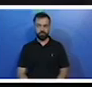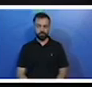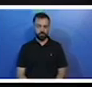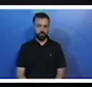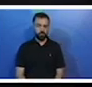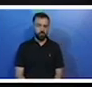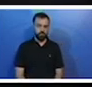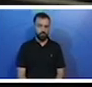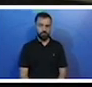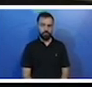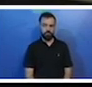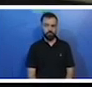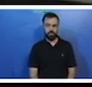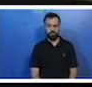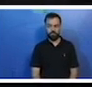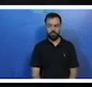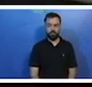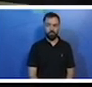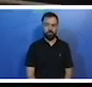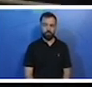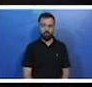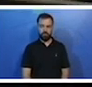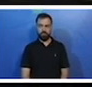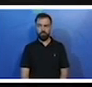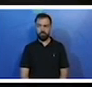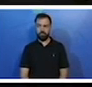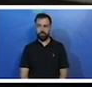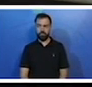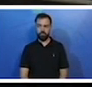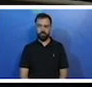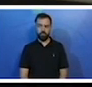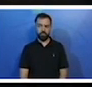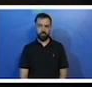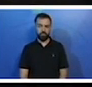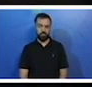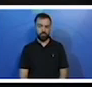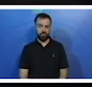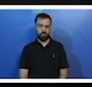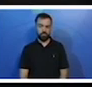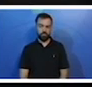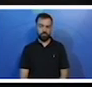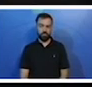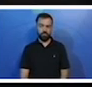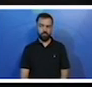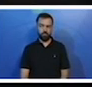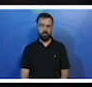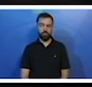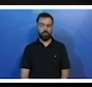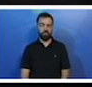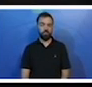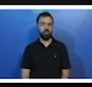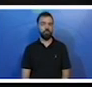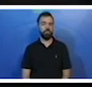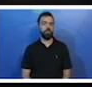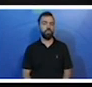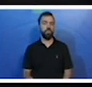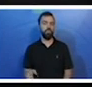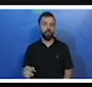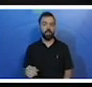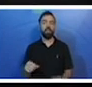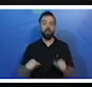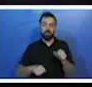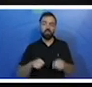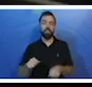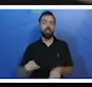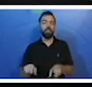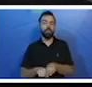para vencer. Então, e ainda, algumas pessoas ainda utilizam esse meio como um meio de se locomover para ir de um lugar